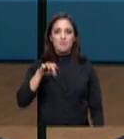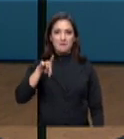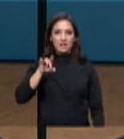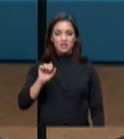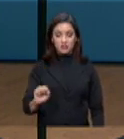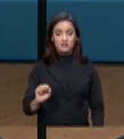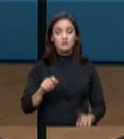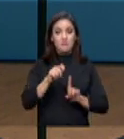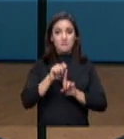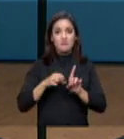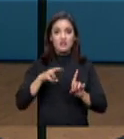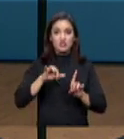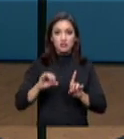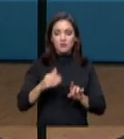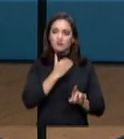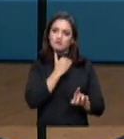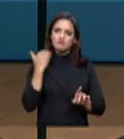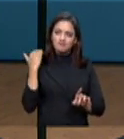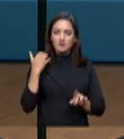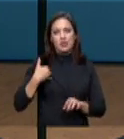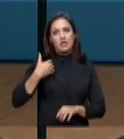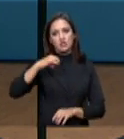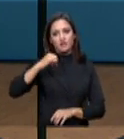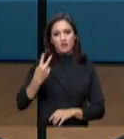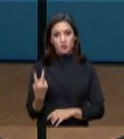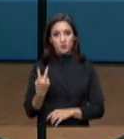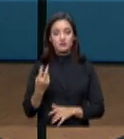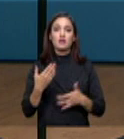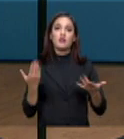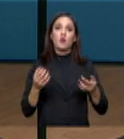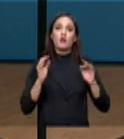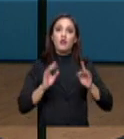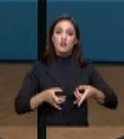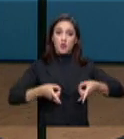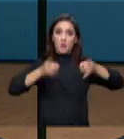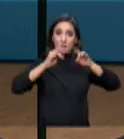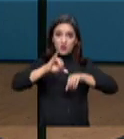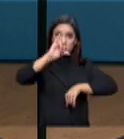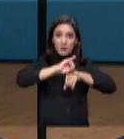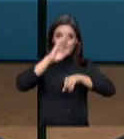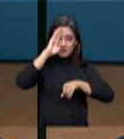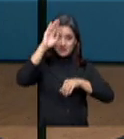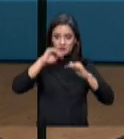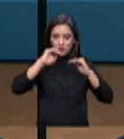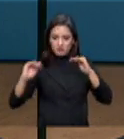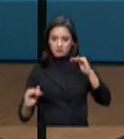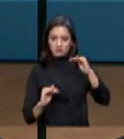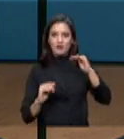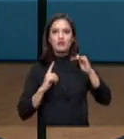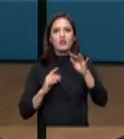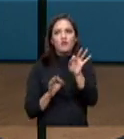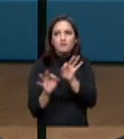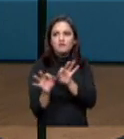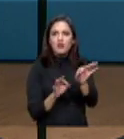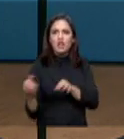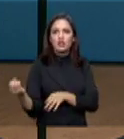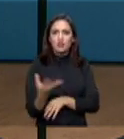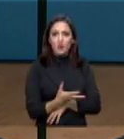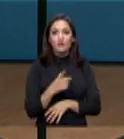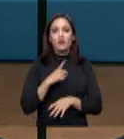ano, aos 92 anos. Localizado no subsolo do edifício sede, foi redimensionado e renovado. A obra contou